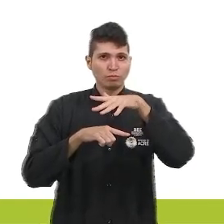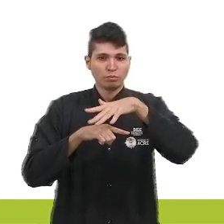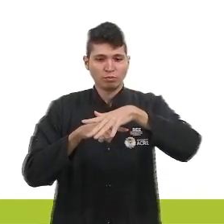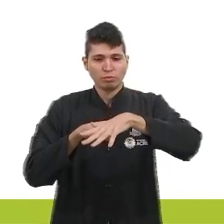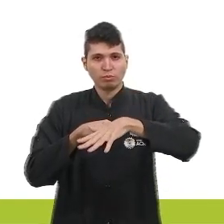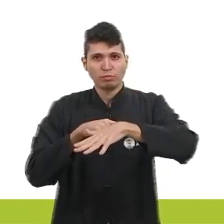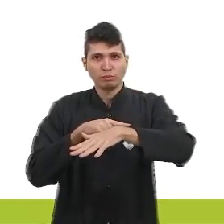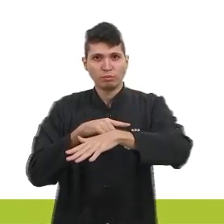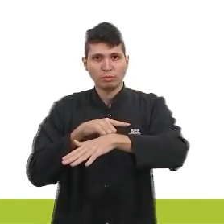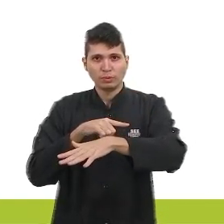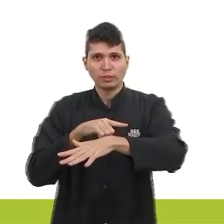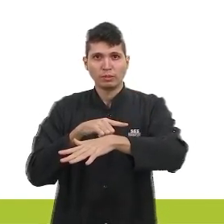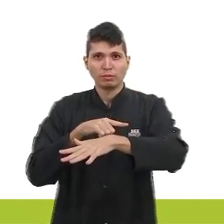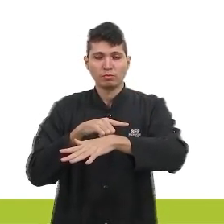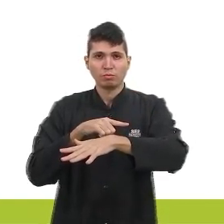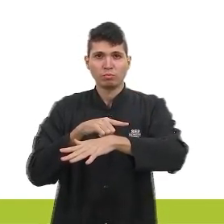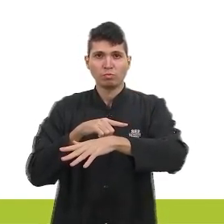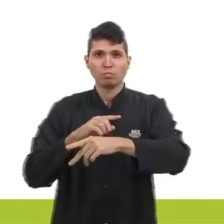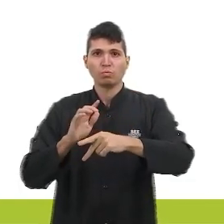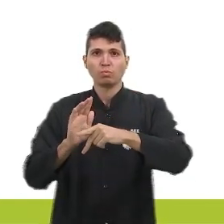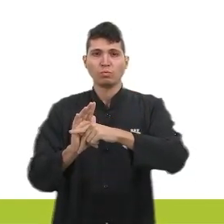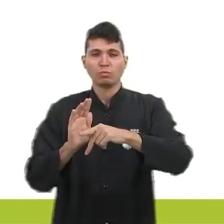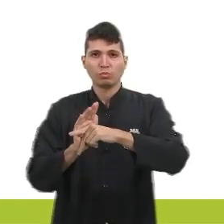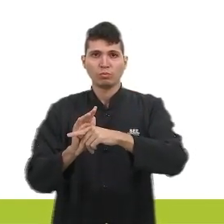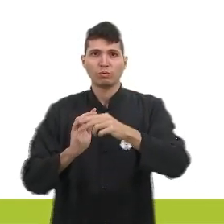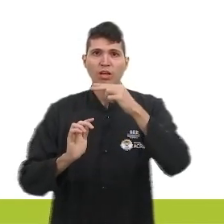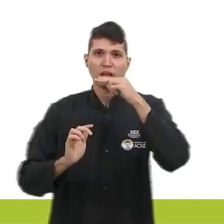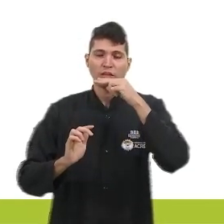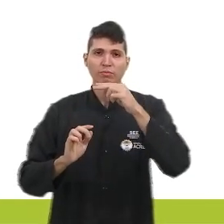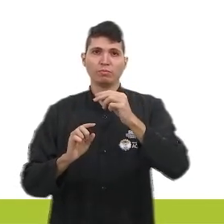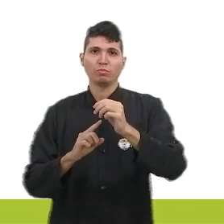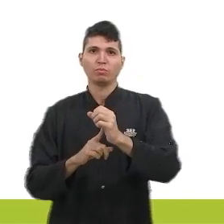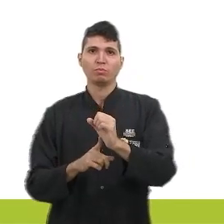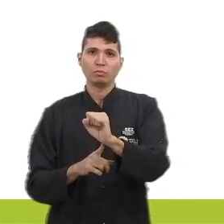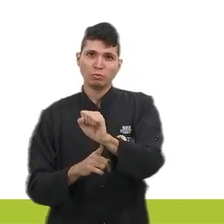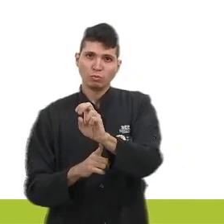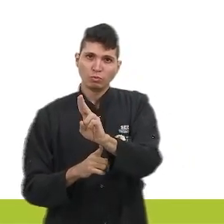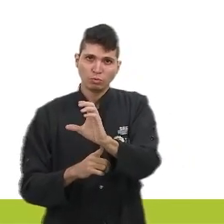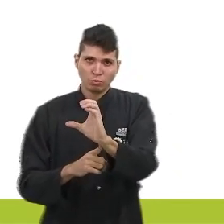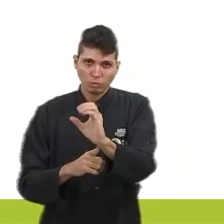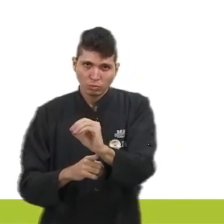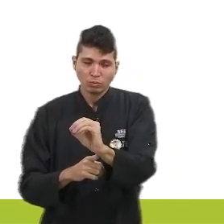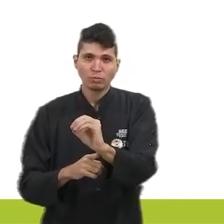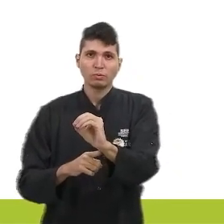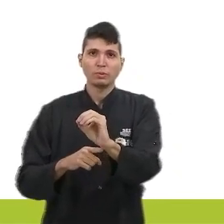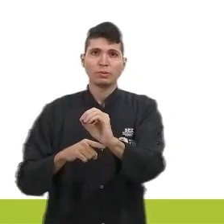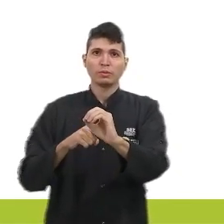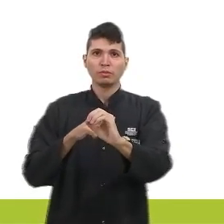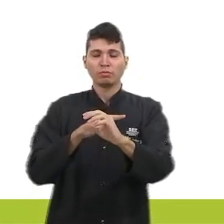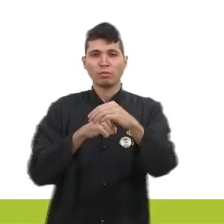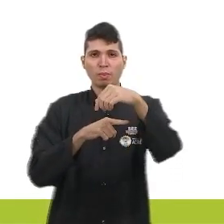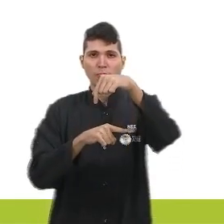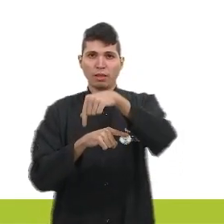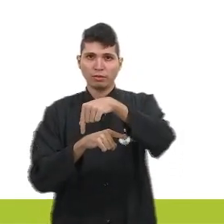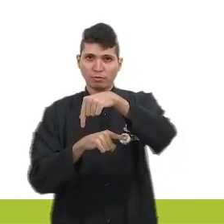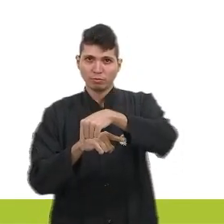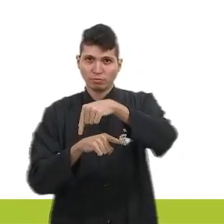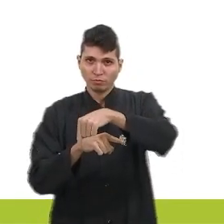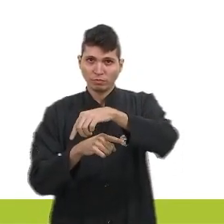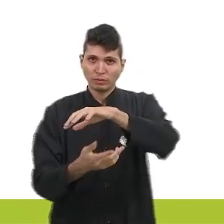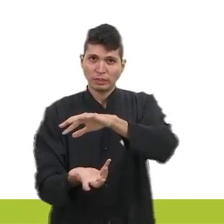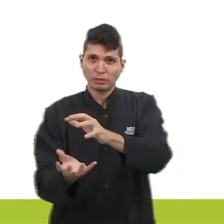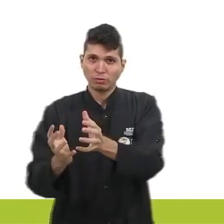um líquido, que é o suco da cana, que é o melaço, esse bagaço, ele também gera uma biomassa.